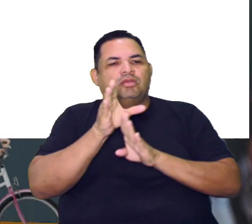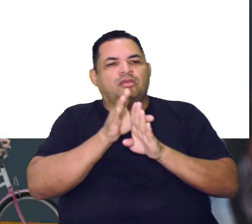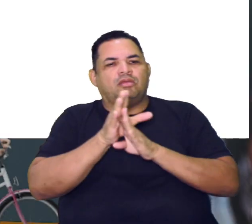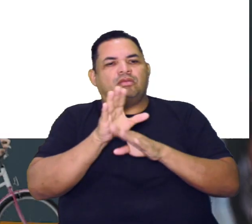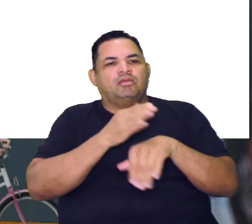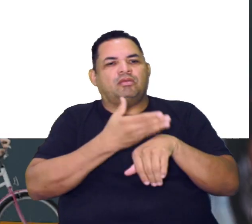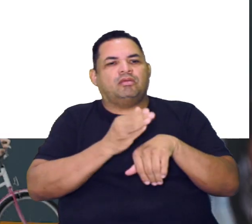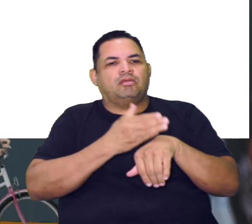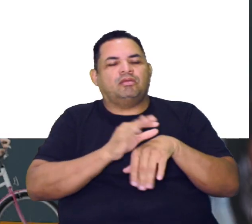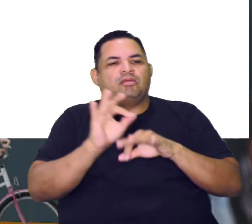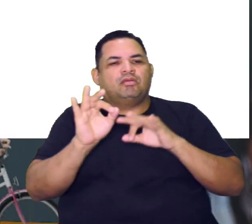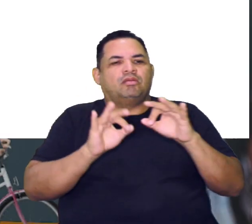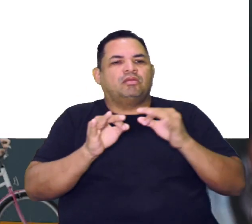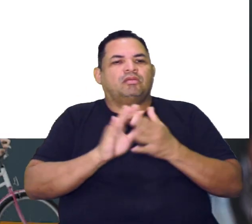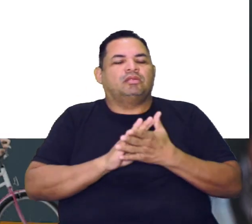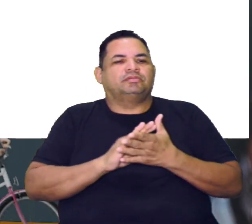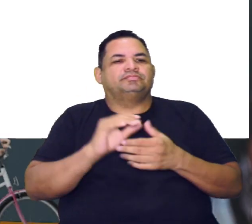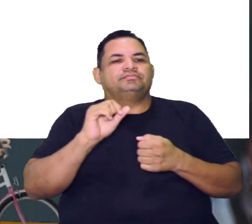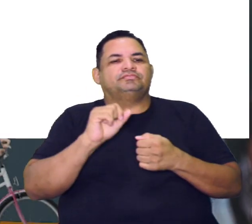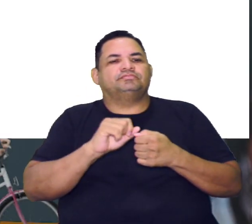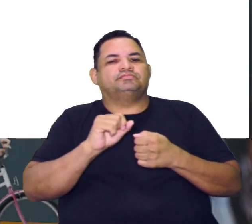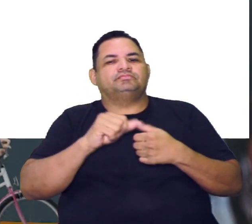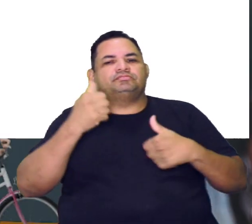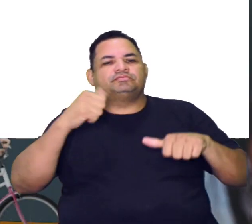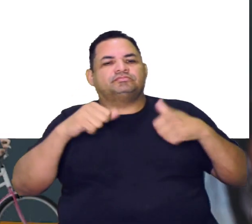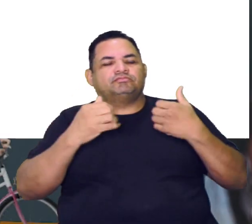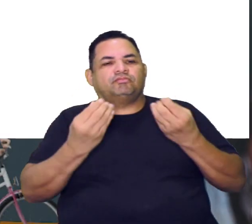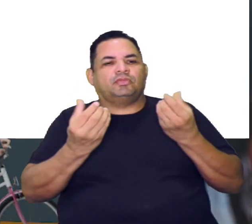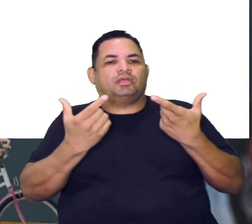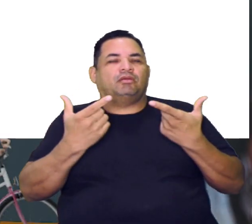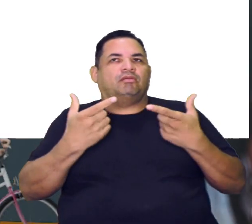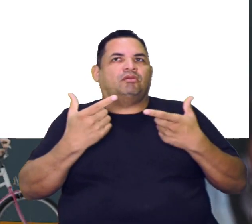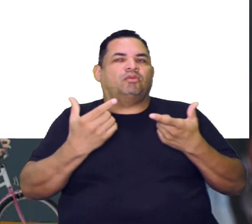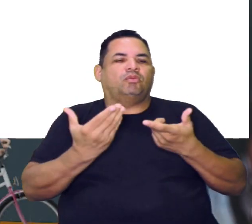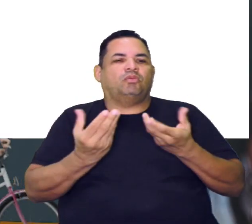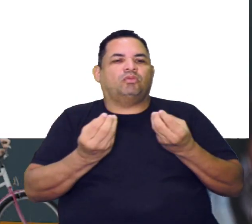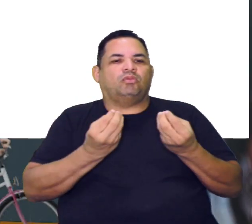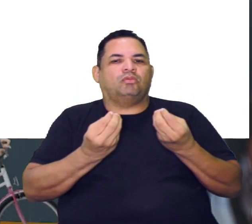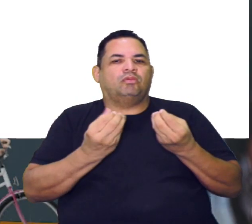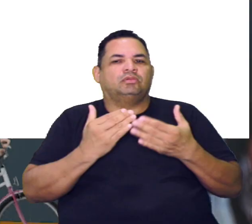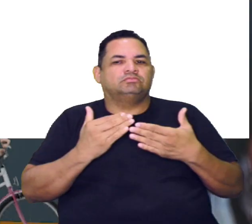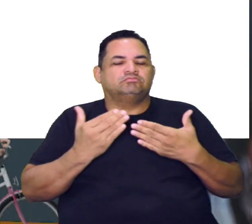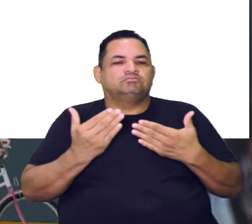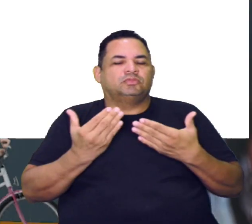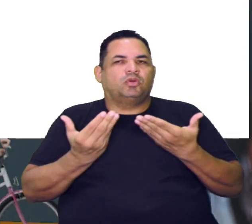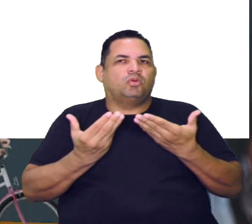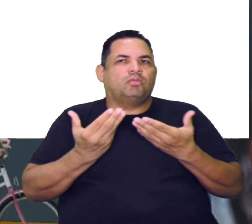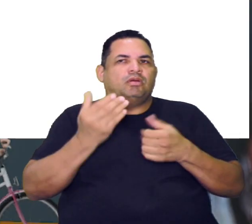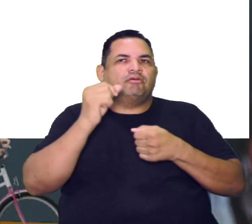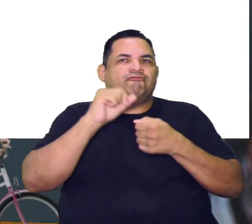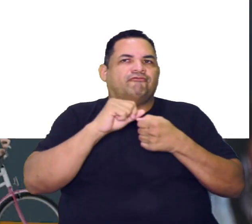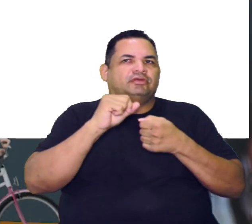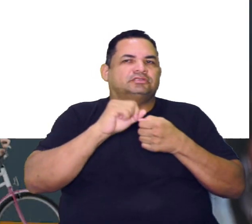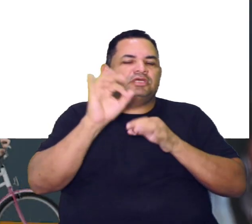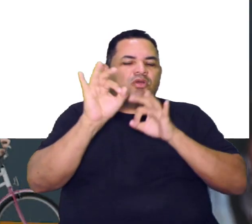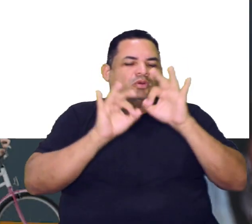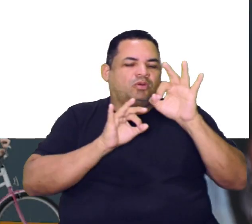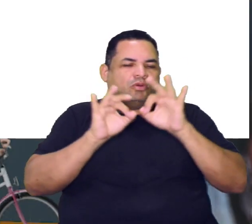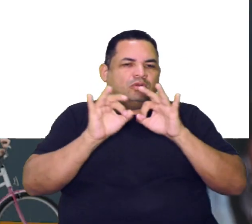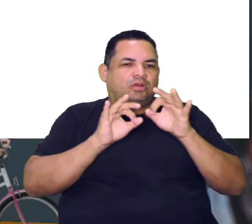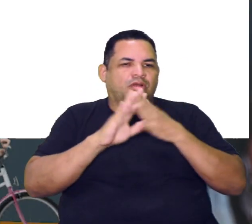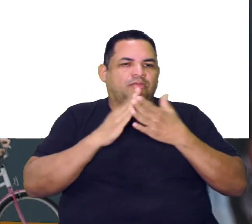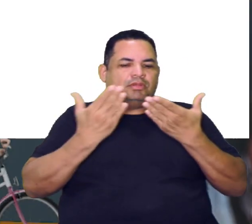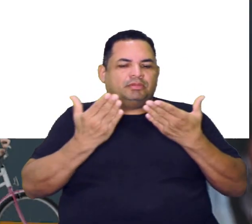nas práticas de exercício. Vai fazer uma avaliação, saber aonde eu estou e para onde eu vou, né? Com relação aí ao